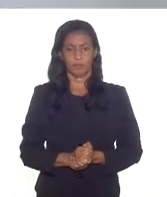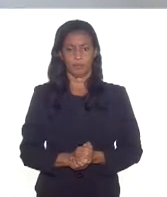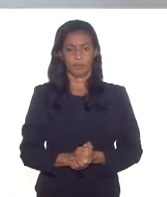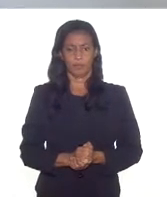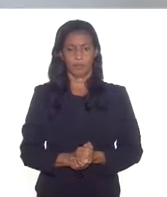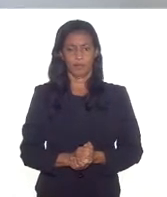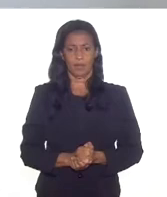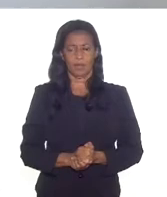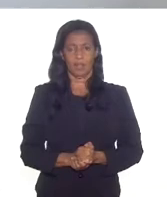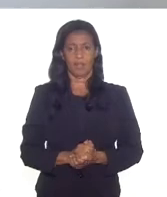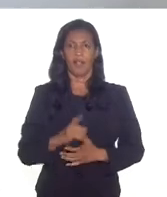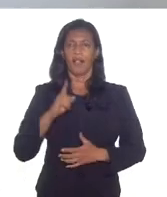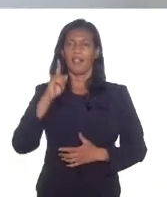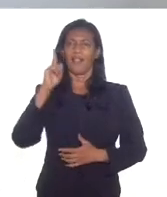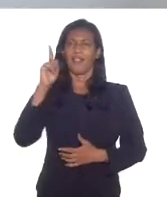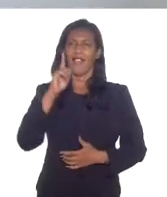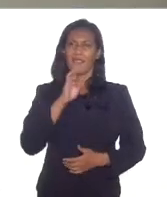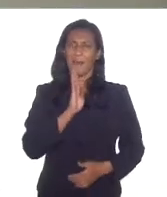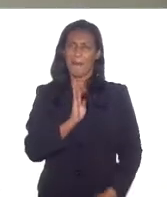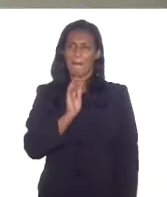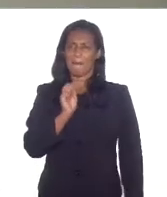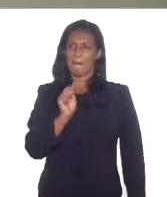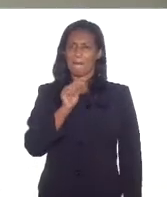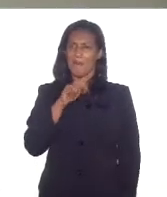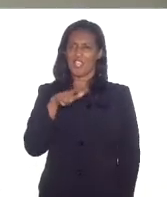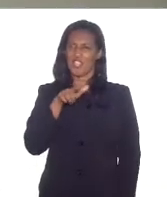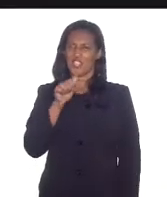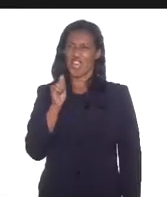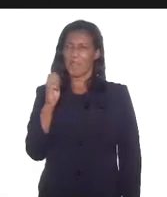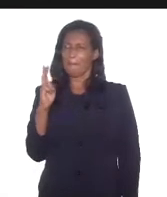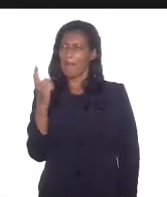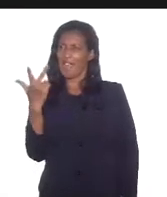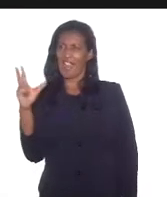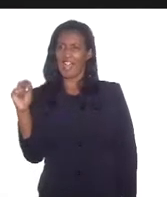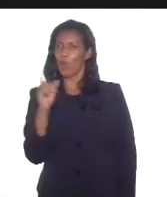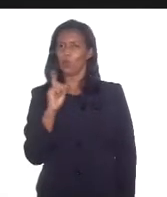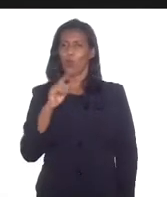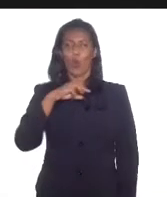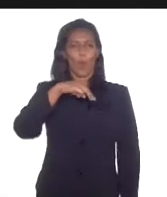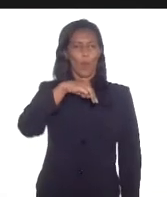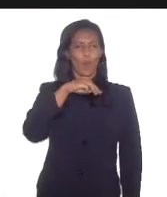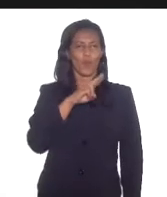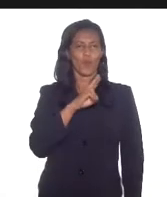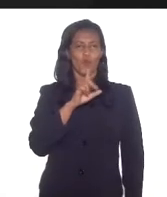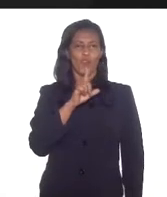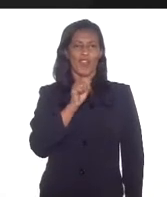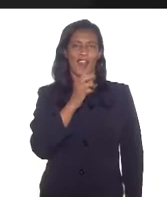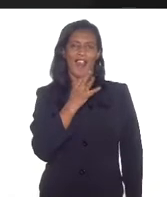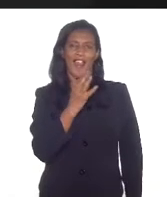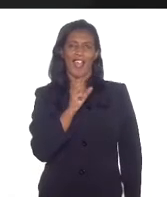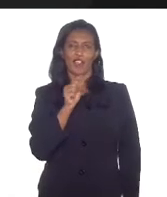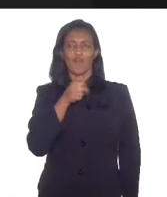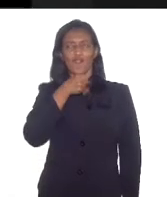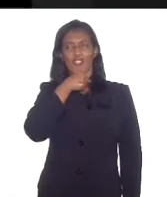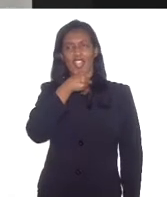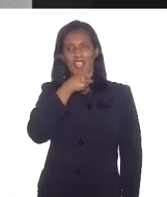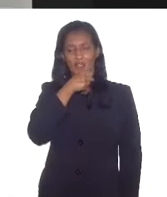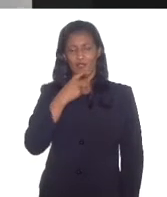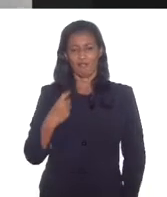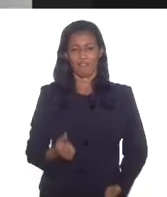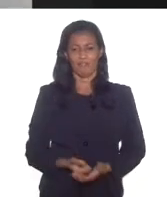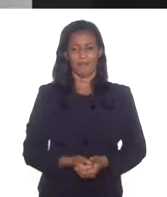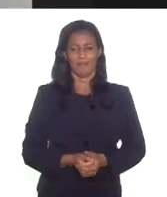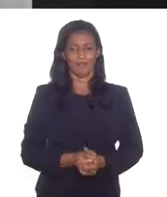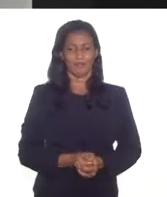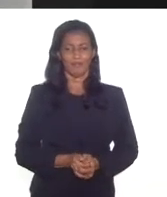falamos mulato velho. Que eu gosto muito, senhor presidente. Tá? É o bagre salgado. Tá. Deputado